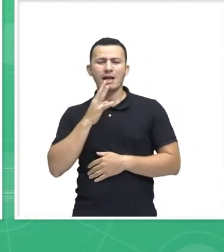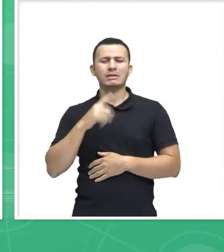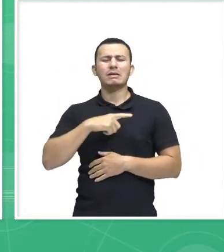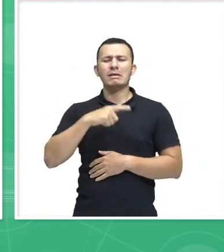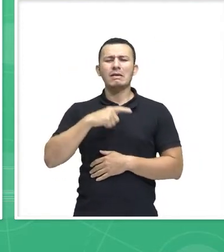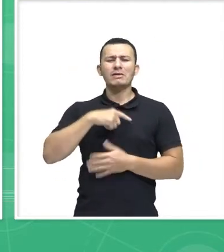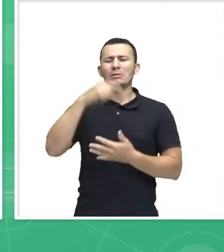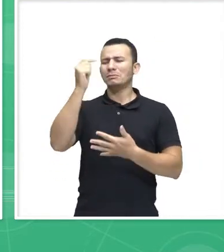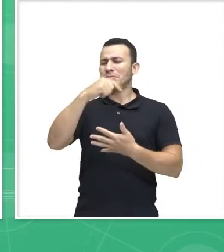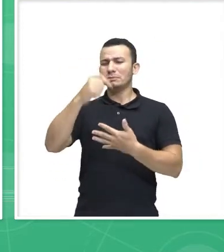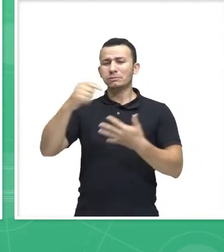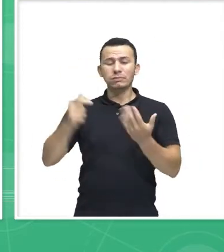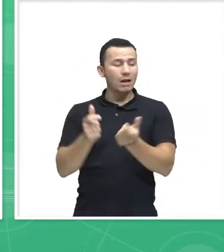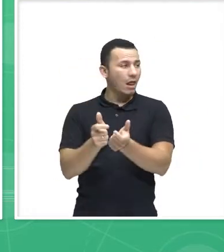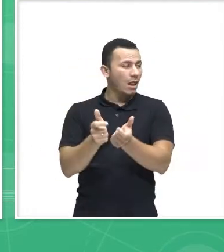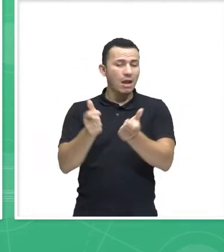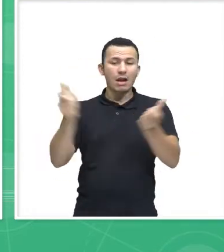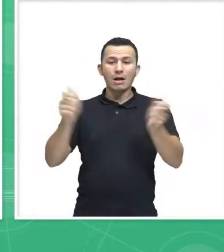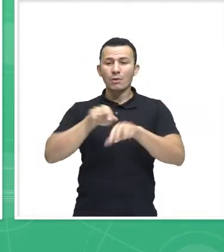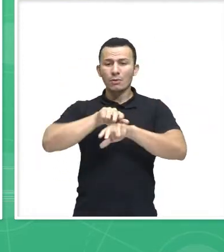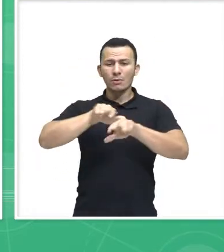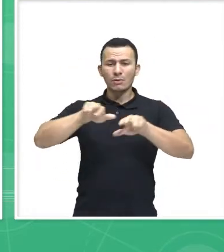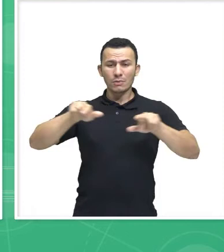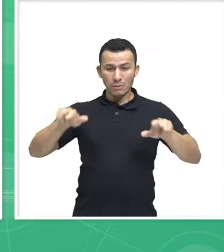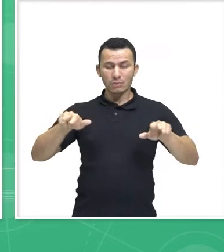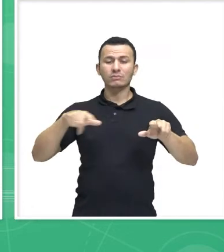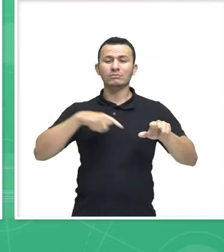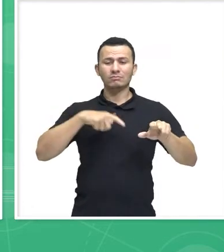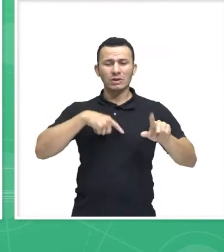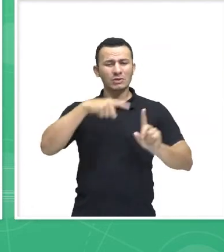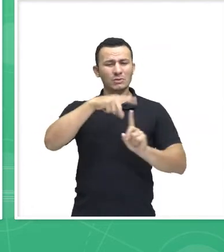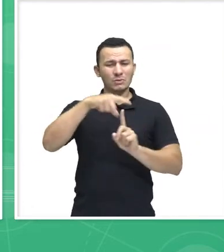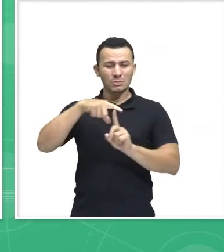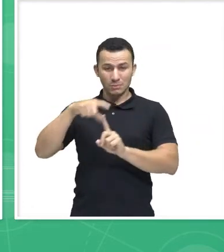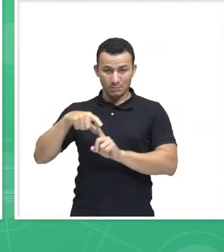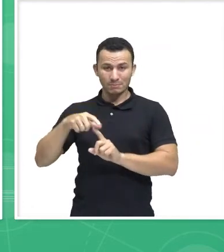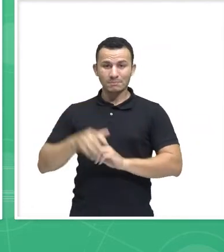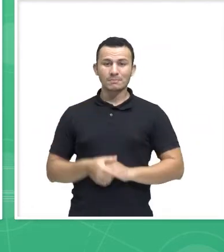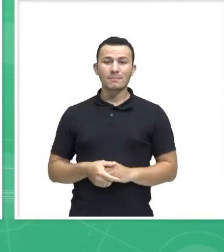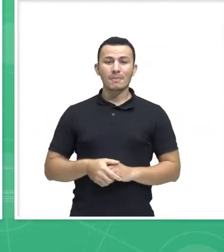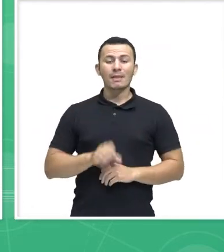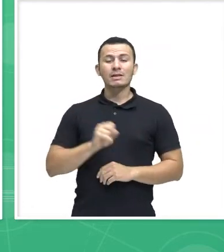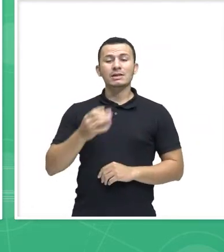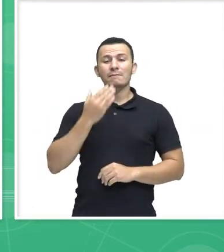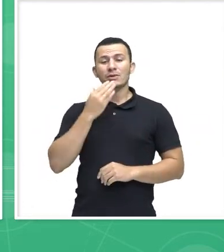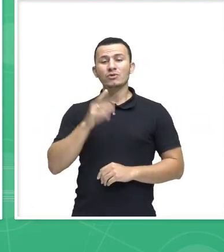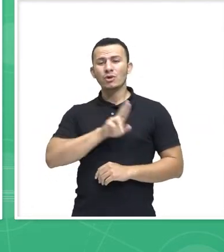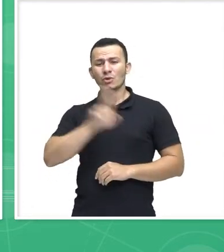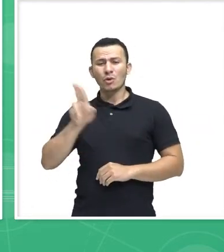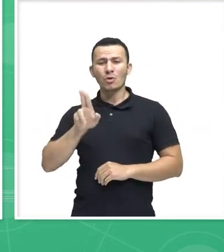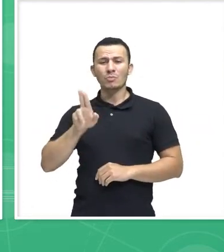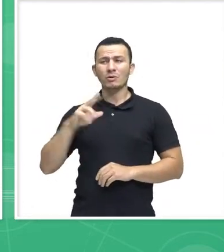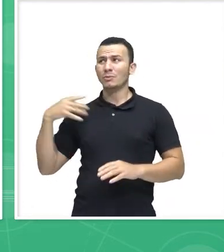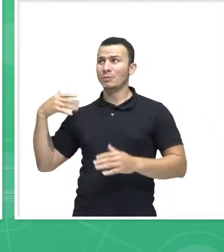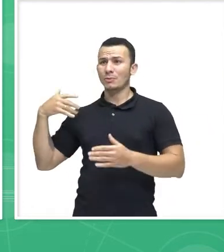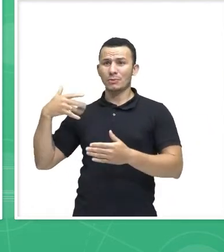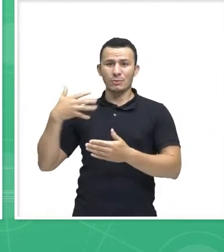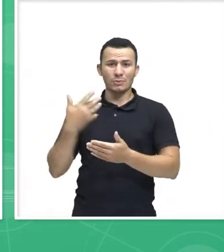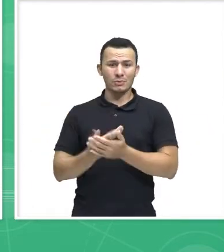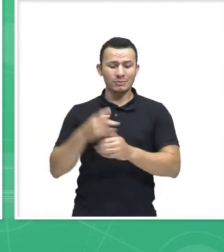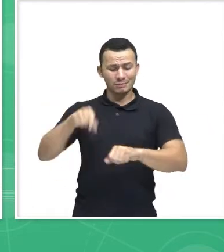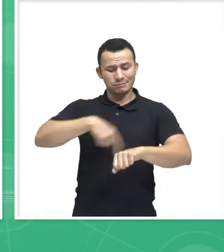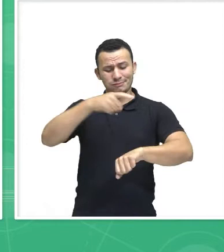uma grande variedade de espécies de peixes né são diversos nomes aí se a gente fosse pedir para citar a gente já passar o dia inteiro aqui